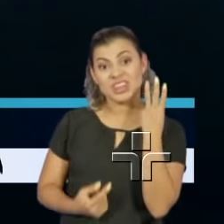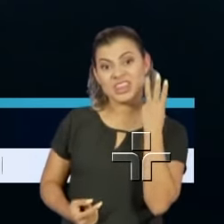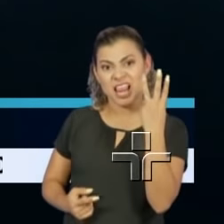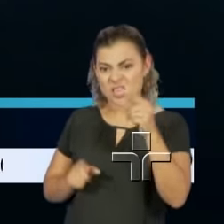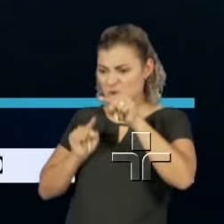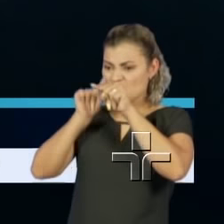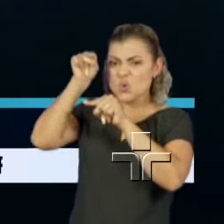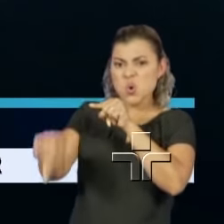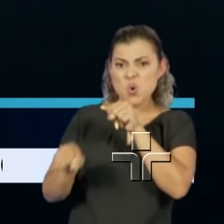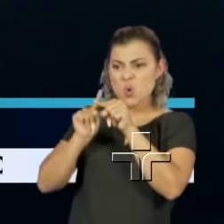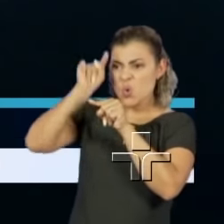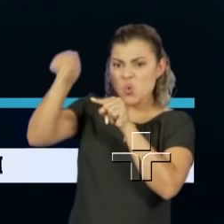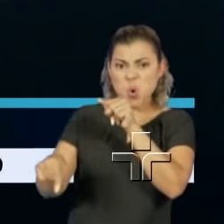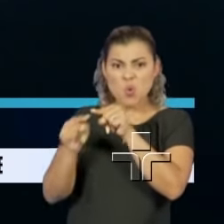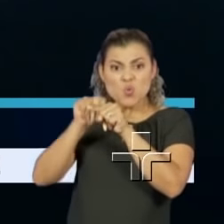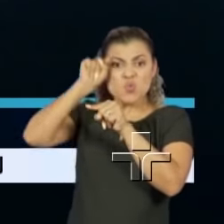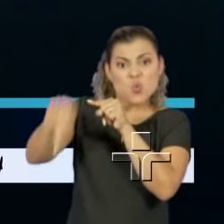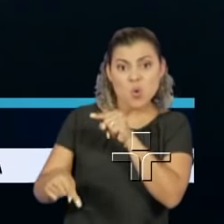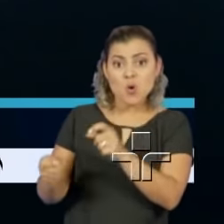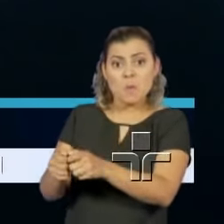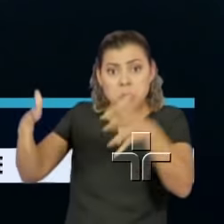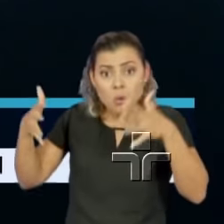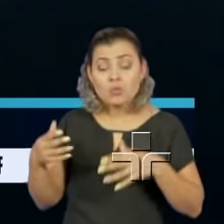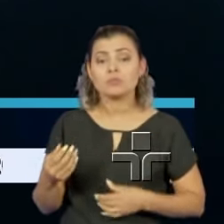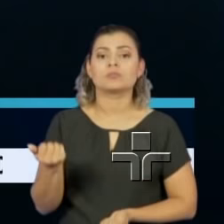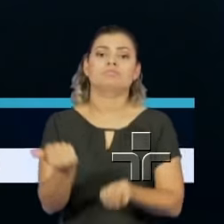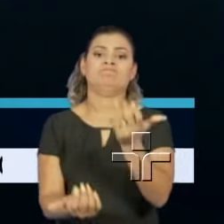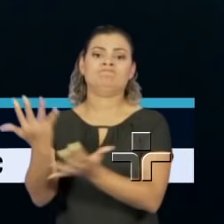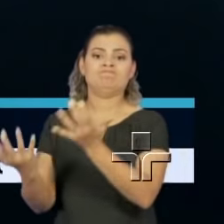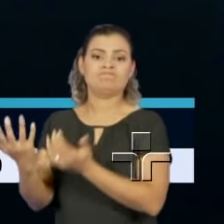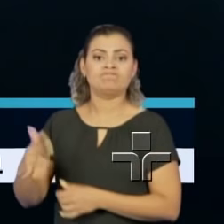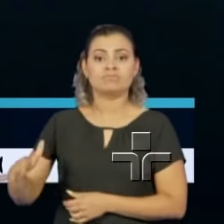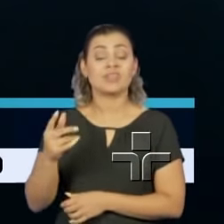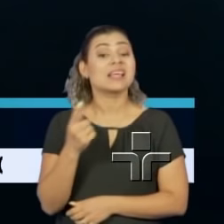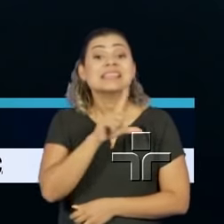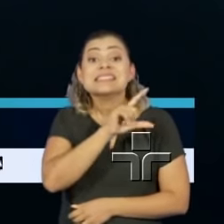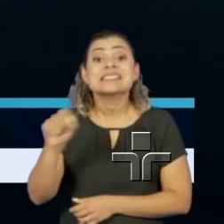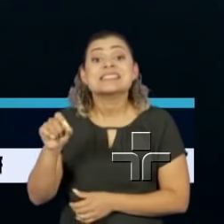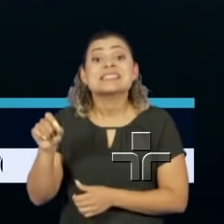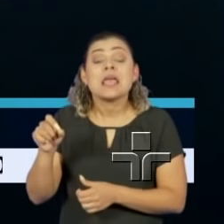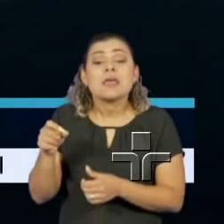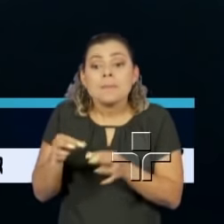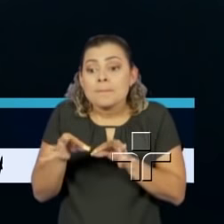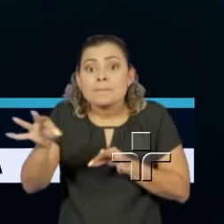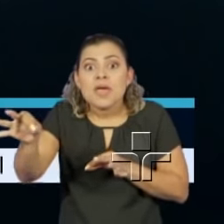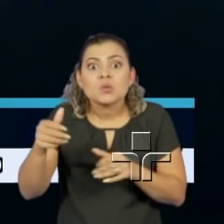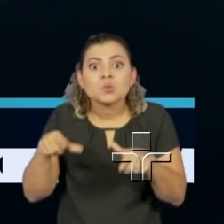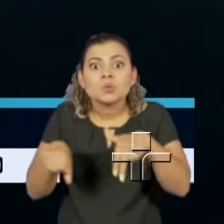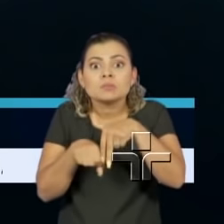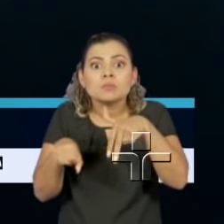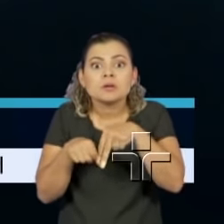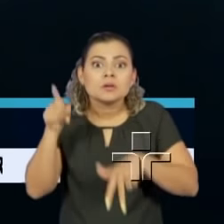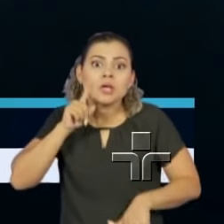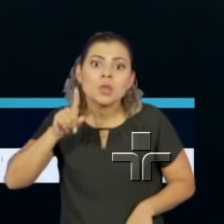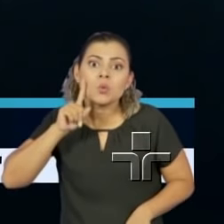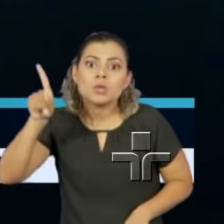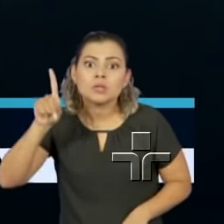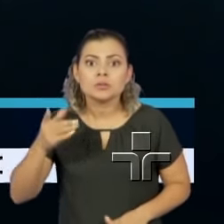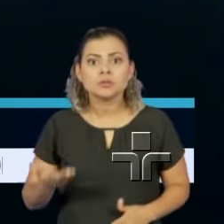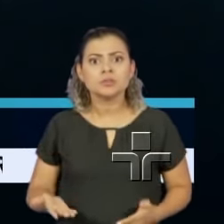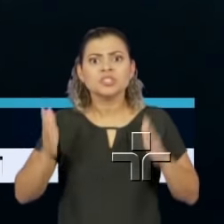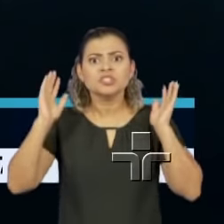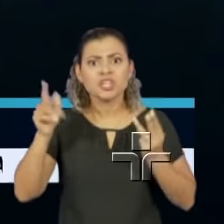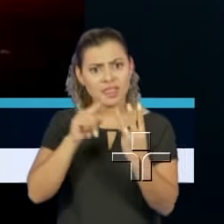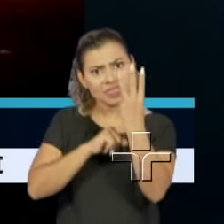provocaram incêndio na região e pelo menos um deles teria caído a 100 metros da embaixada americana. Esse seria o terceiro ataque à